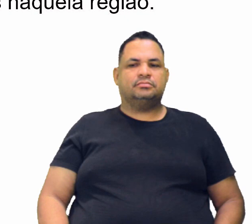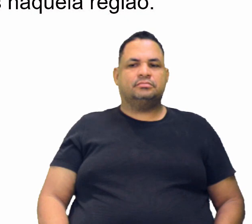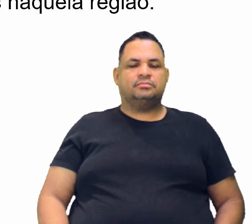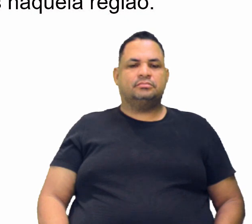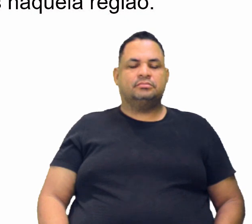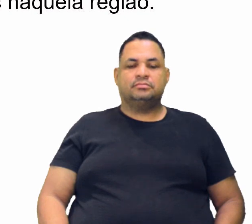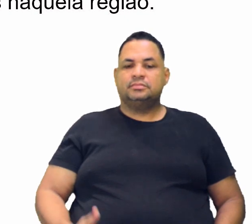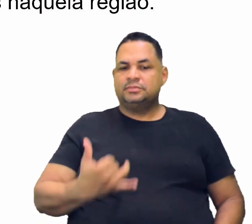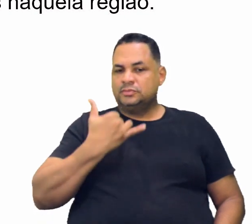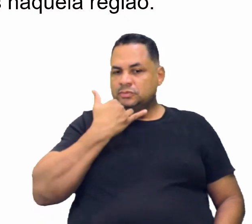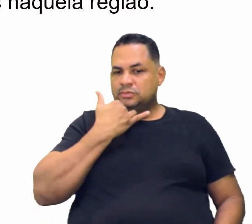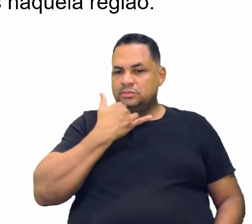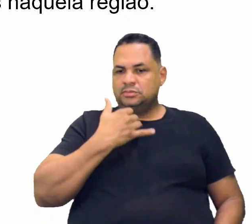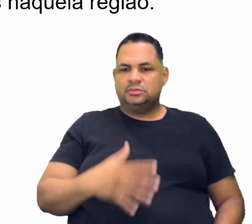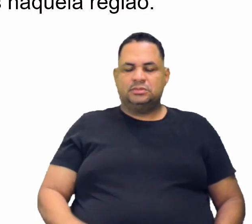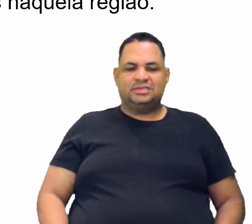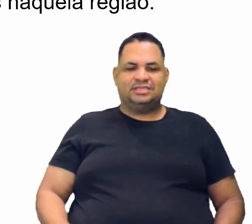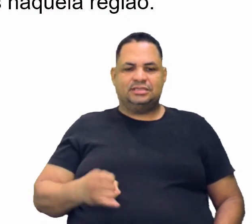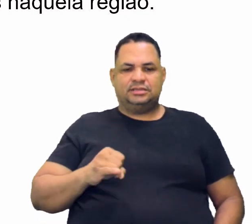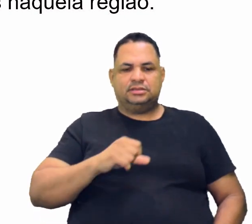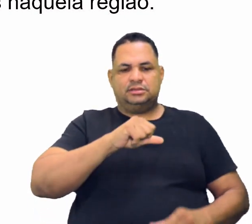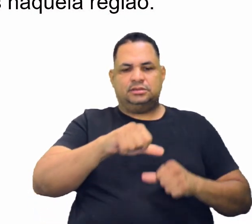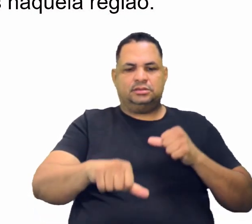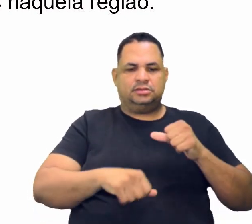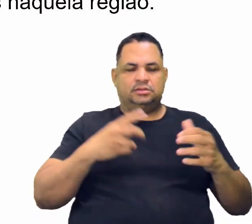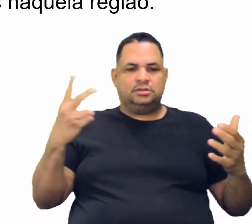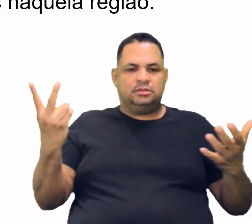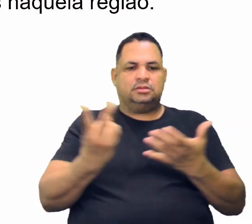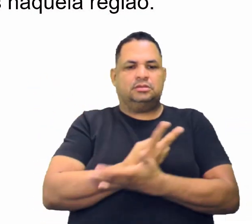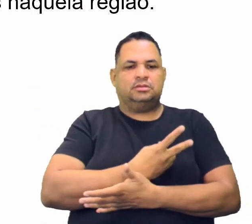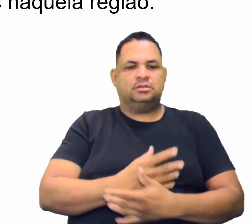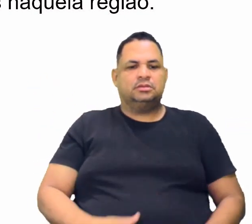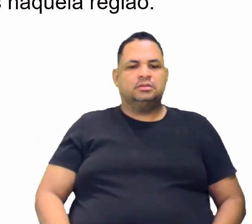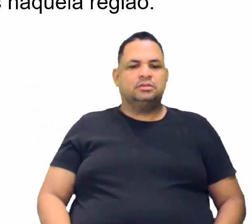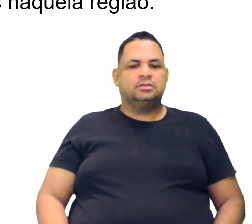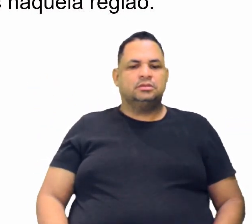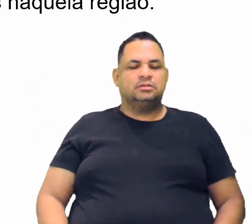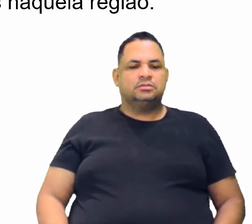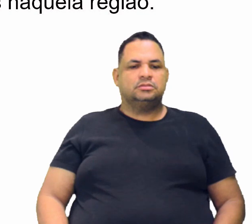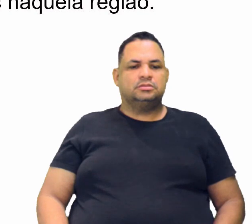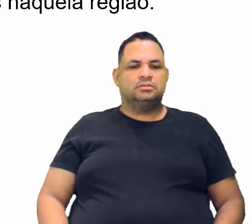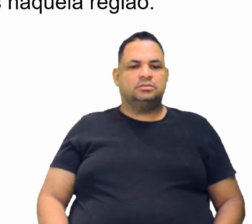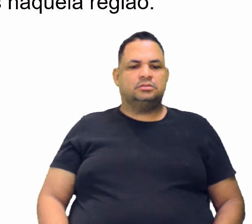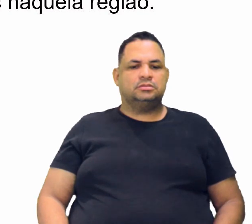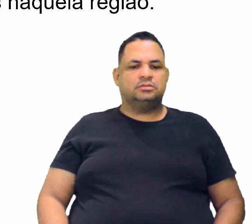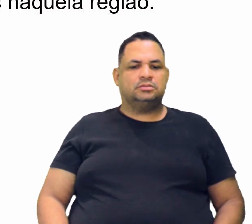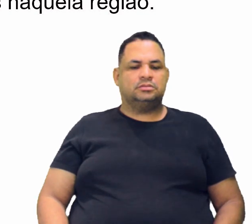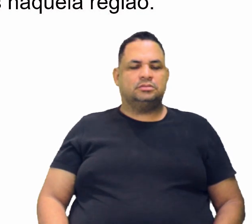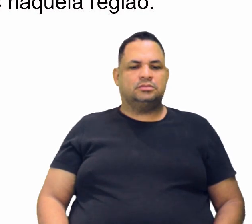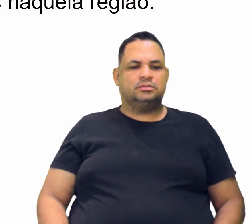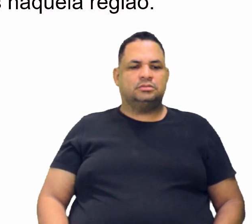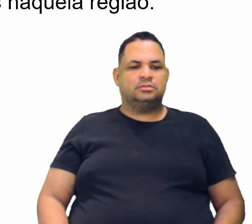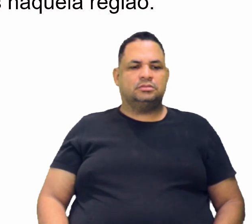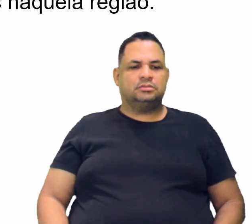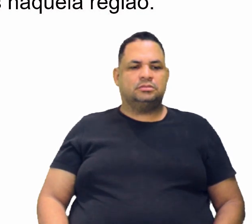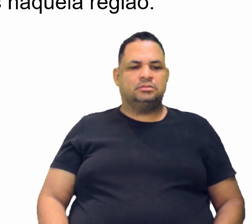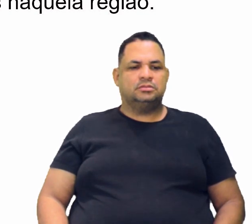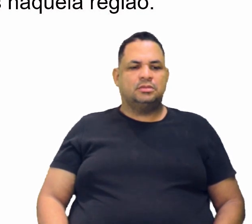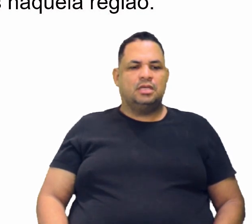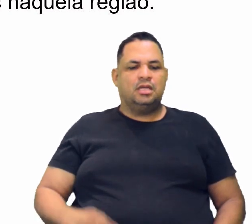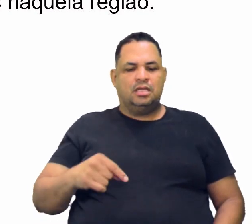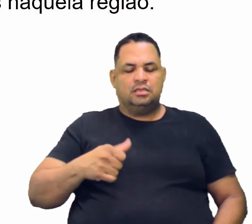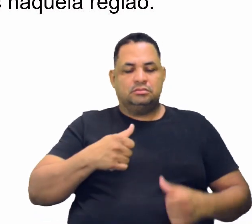Desculpa aí, amadinhos, ó, se eu trocar por acontecer, o que vai acontecer? Ó, olha só, eu repetindo duas vezes.